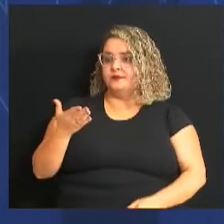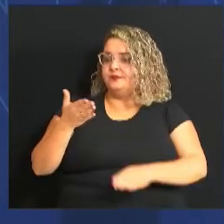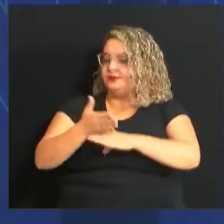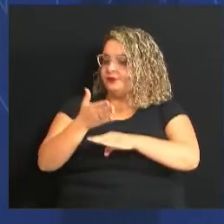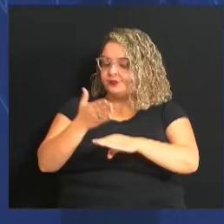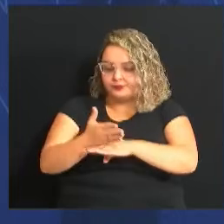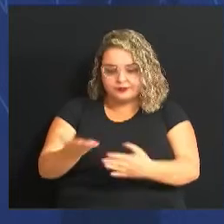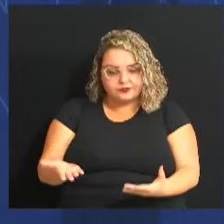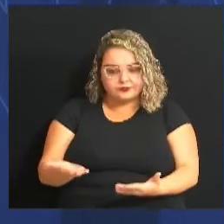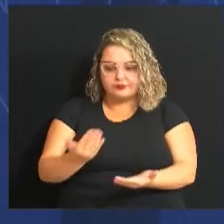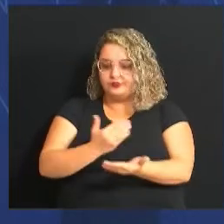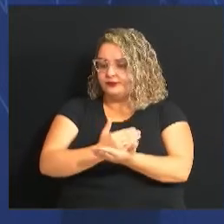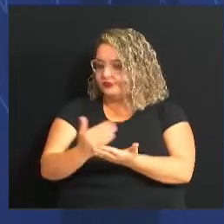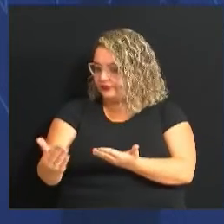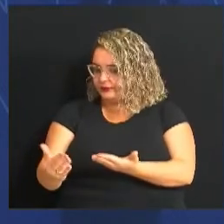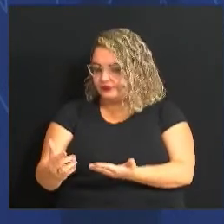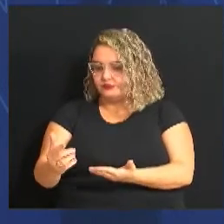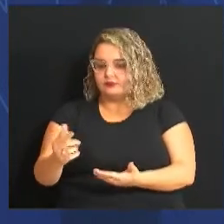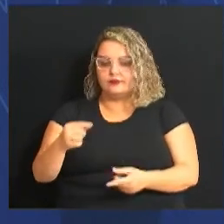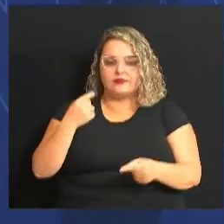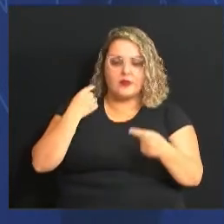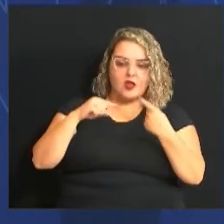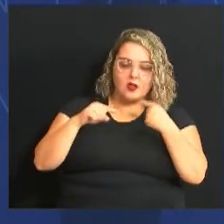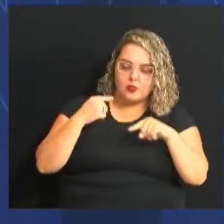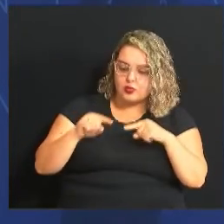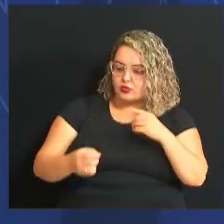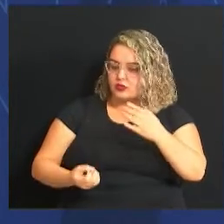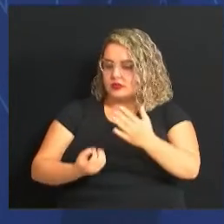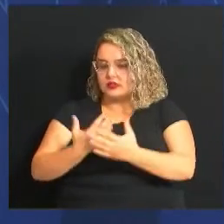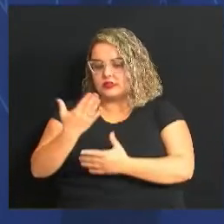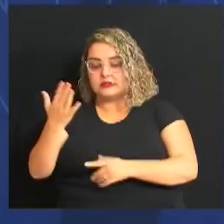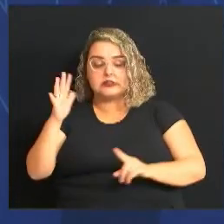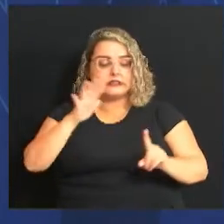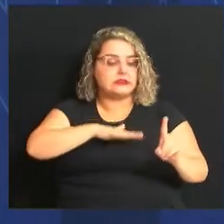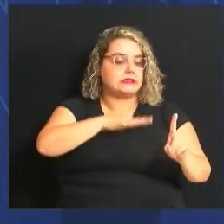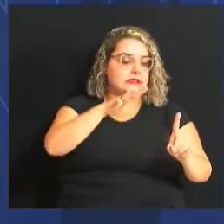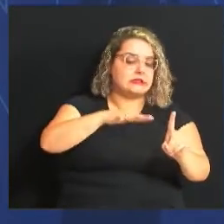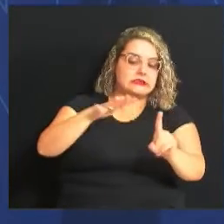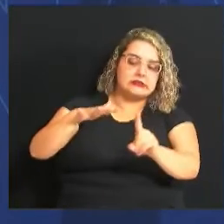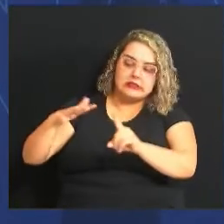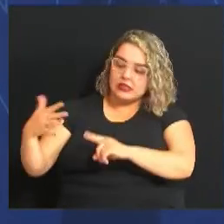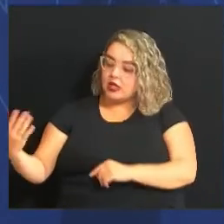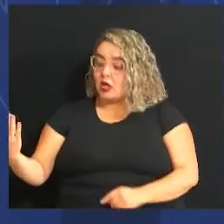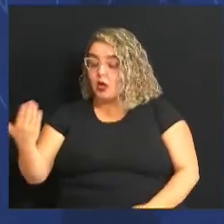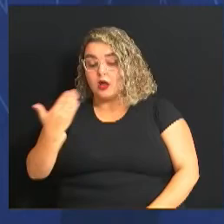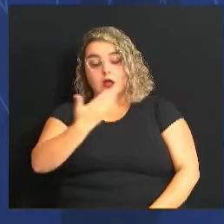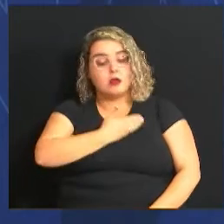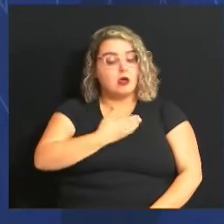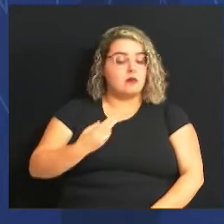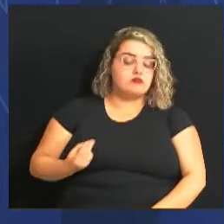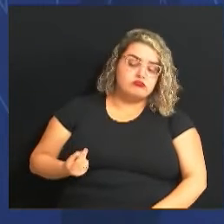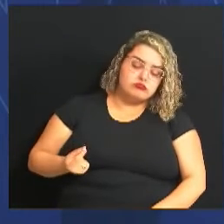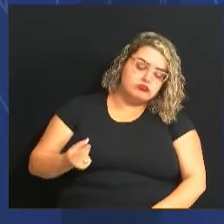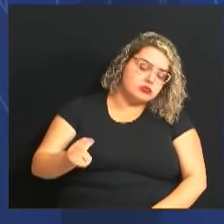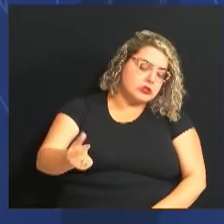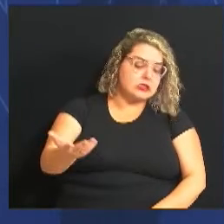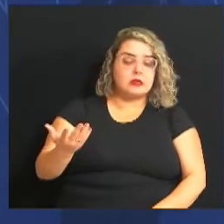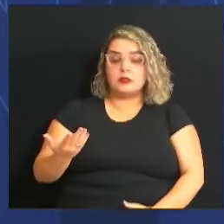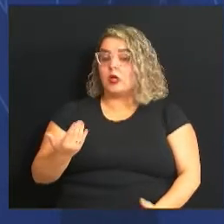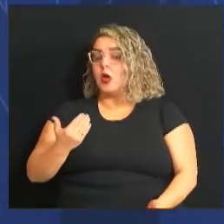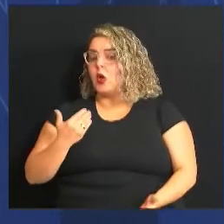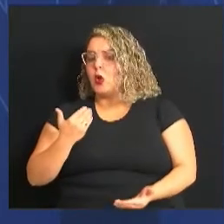eles começam a ter. Então, na música, eles criam ídolos, aí chegam aquelas amizades que são para toda a vida, eles começam